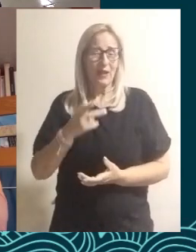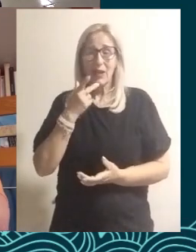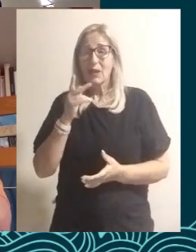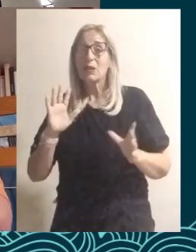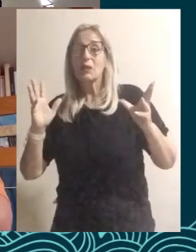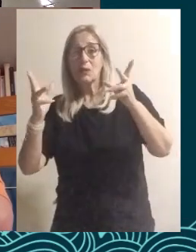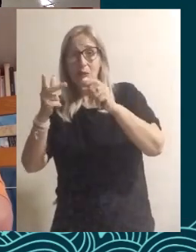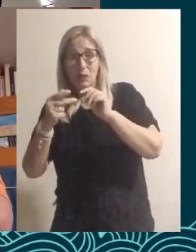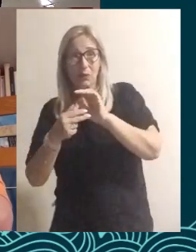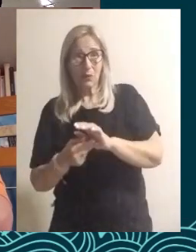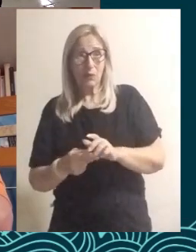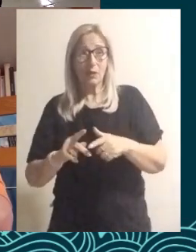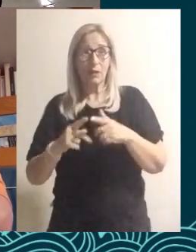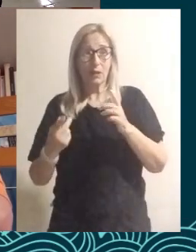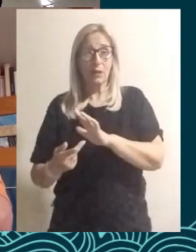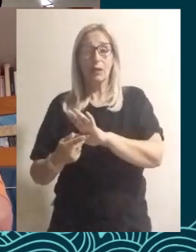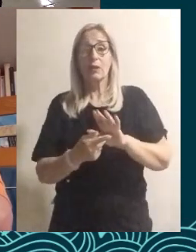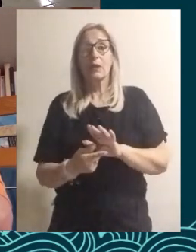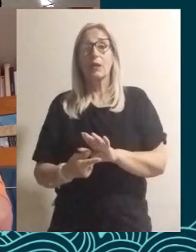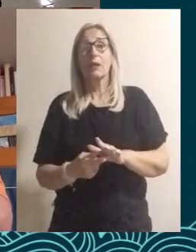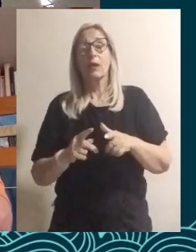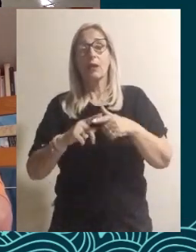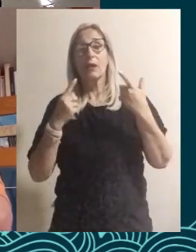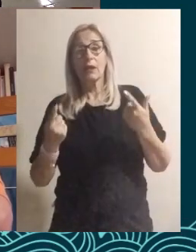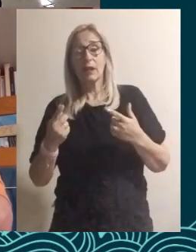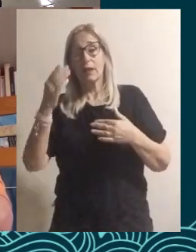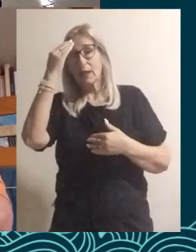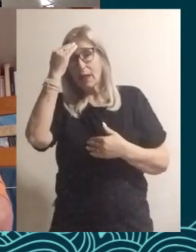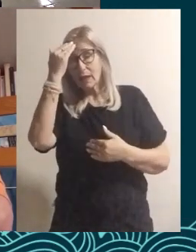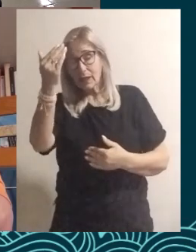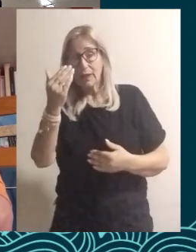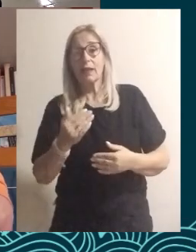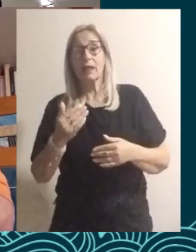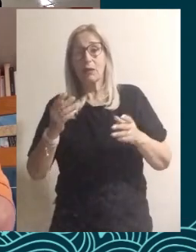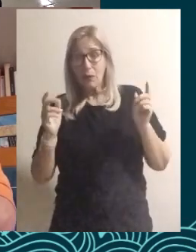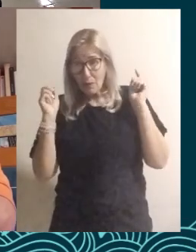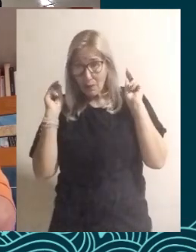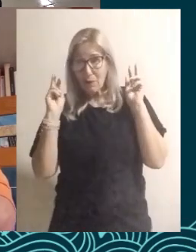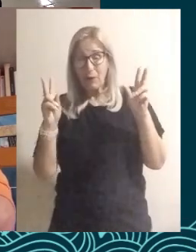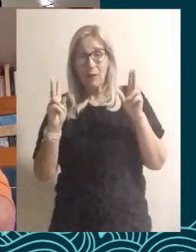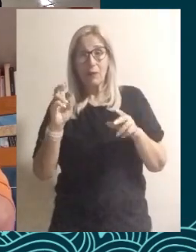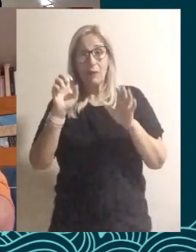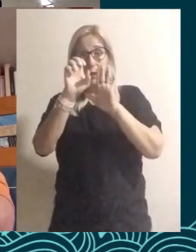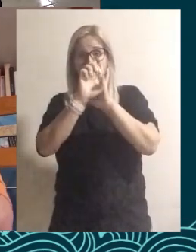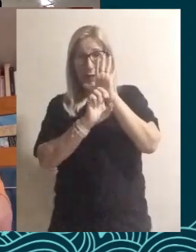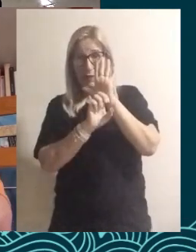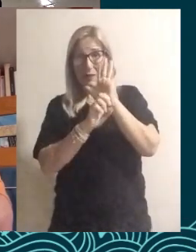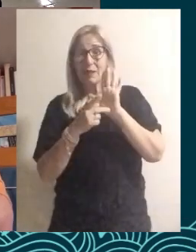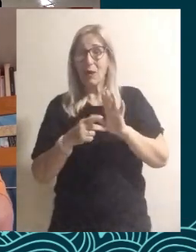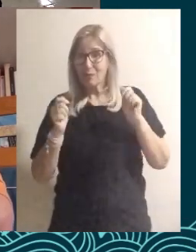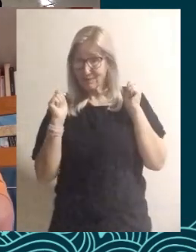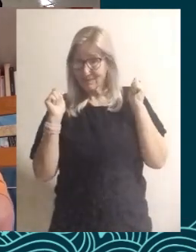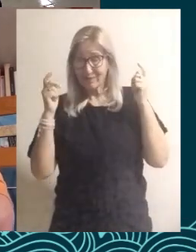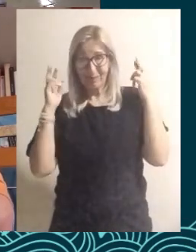legal. Claro, seu livro tem tudo a ver com o projeto e certeza que foi graças a ele que nós fomos aprovadas